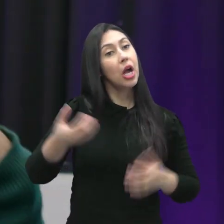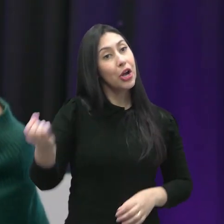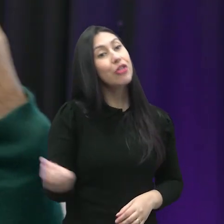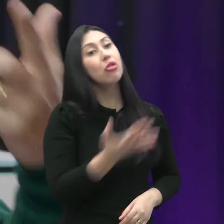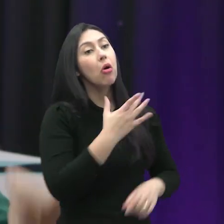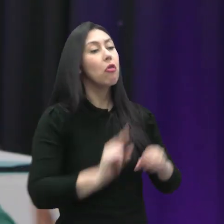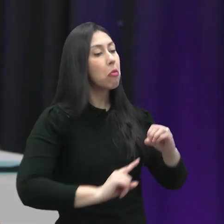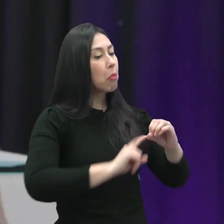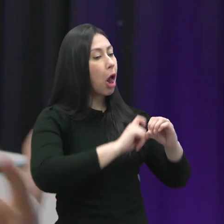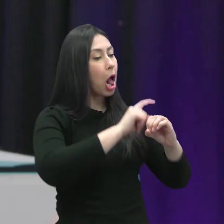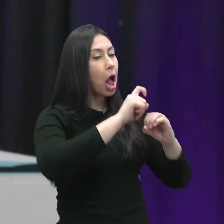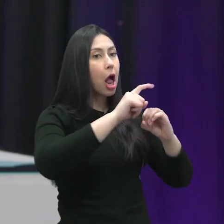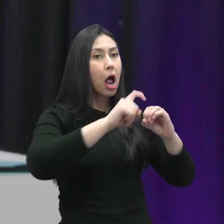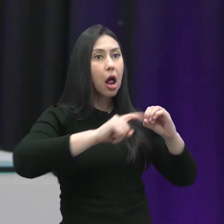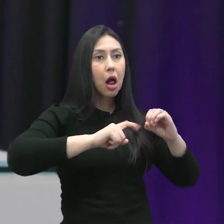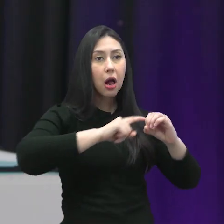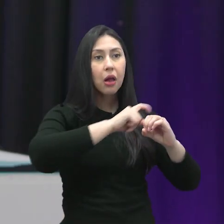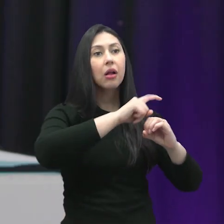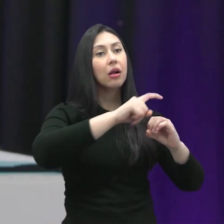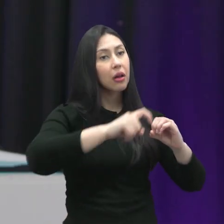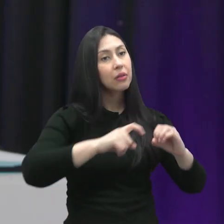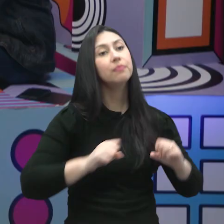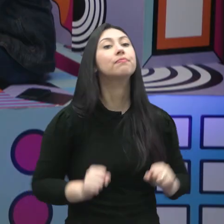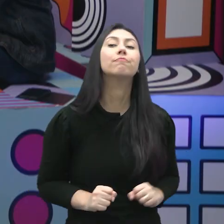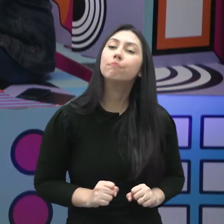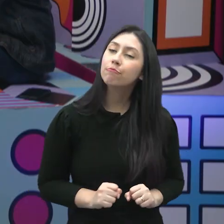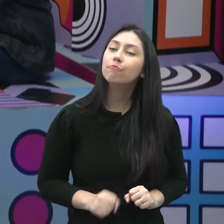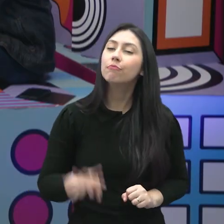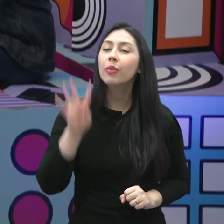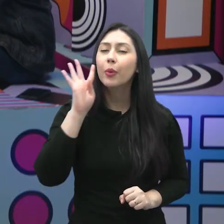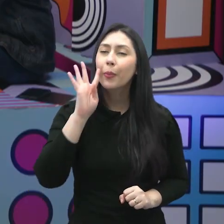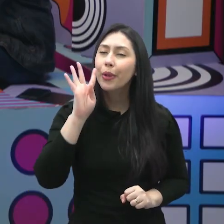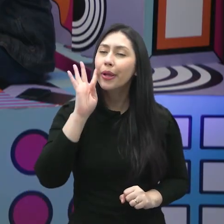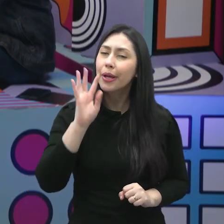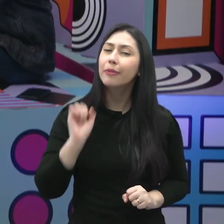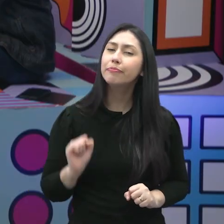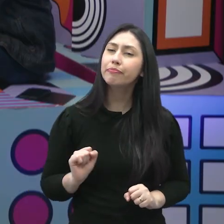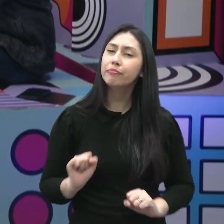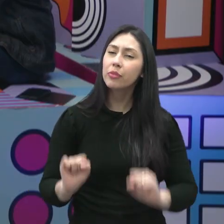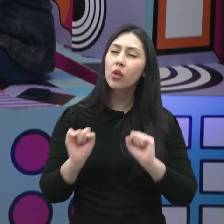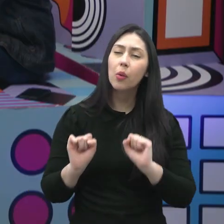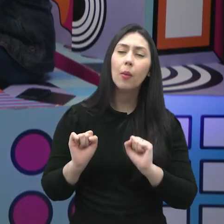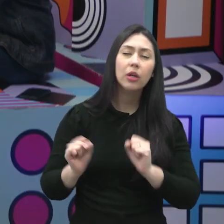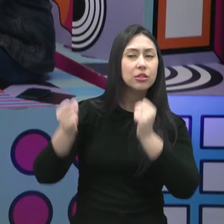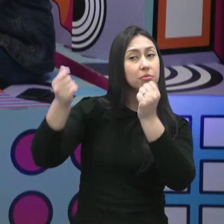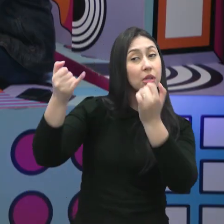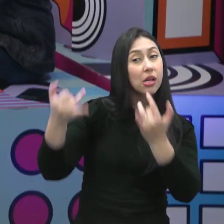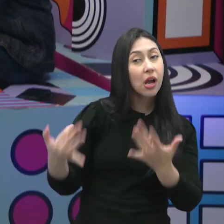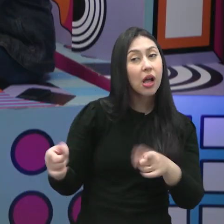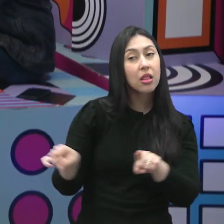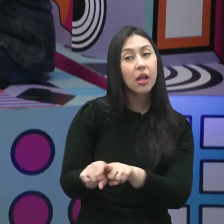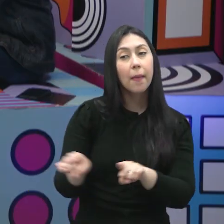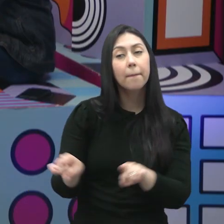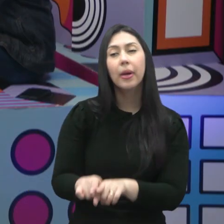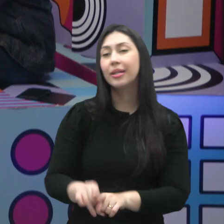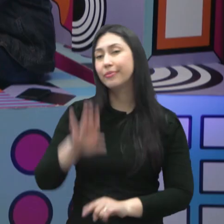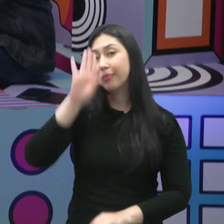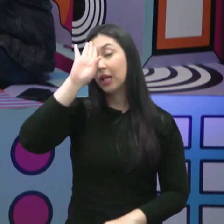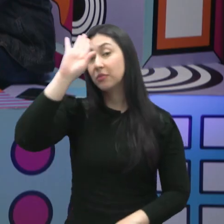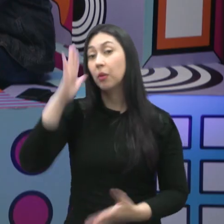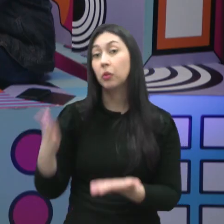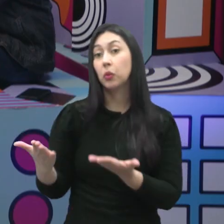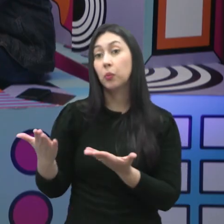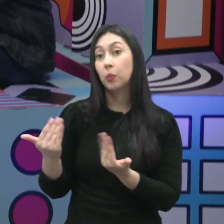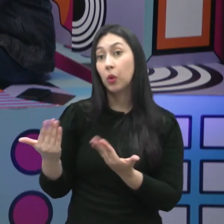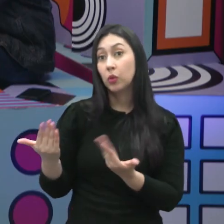né, de produção desses espermatozoides. Perfeito. Legal, doutor. Eu queria que você comentasse um pouquinho, para esses jovens, né, principalmente, que